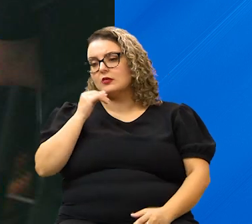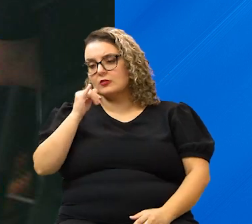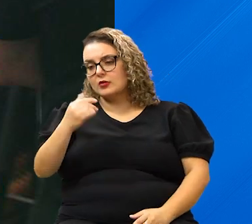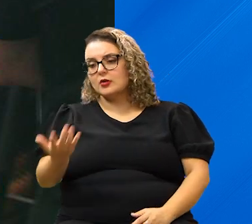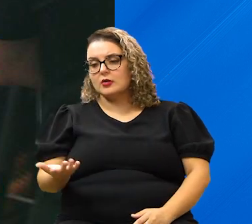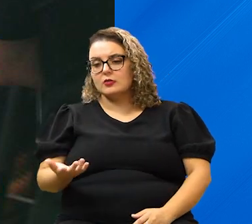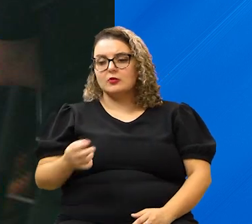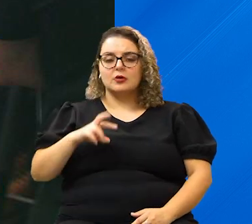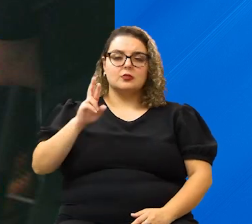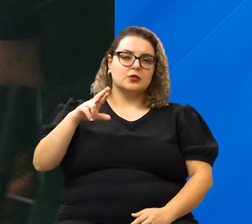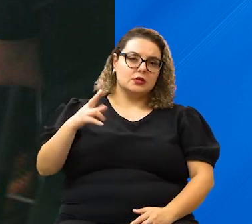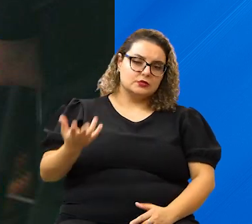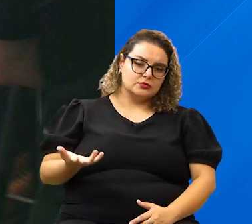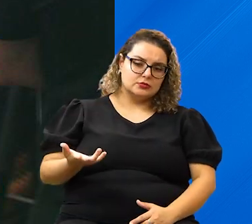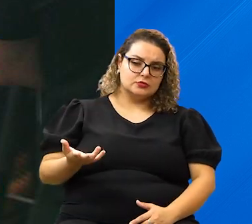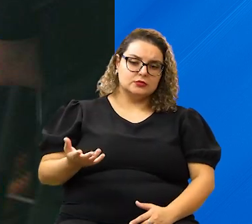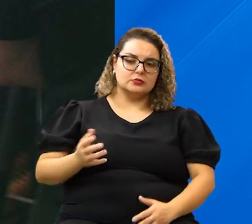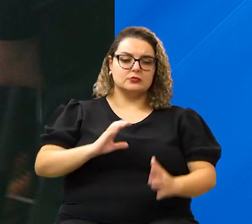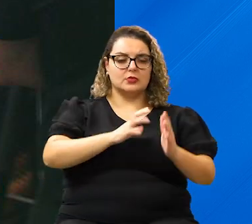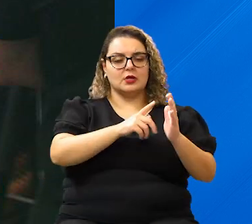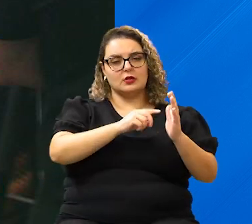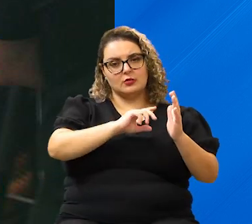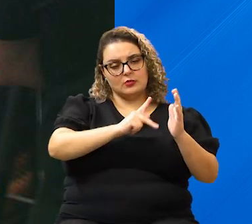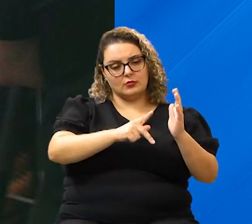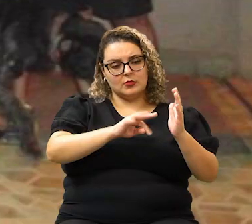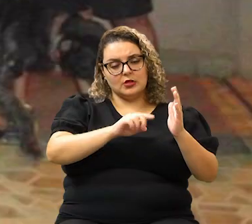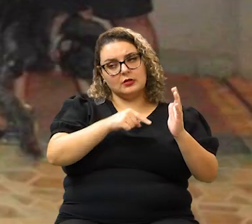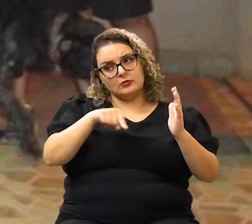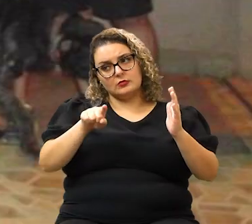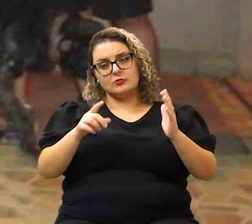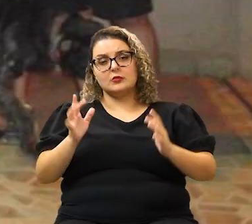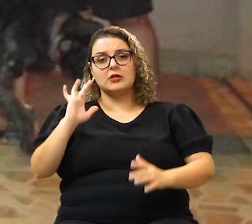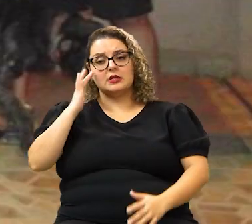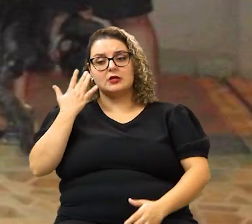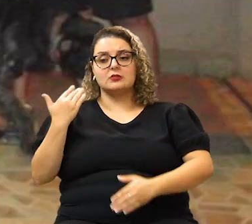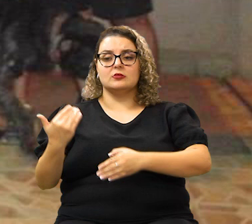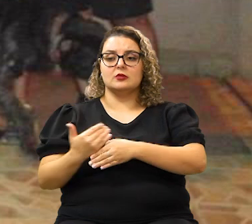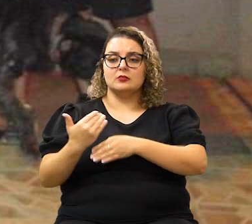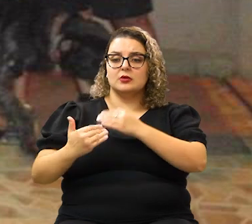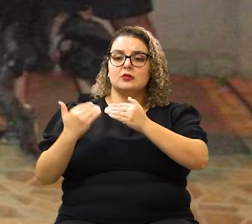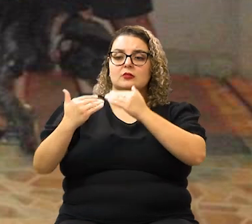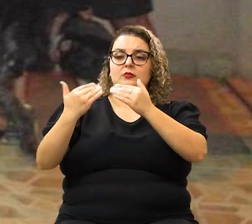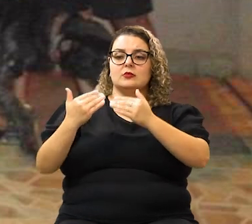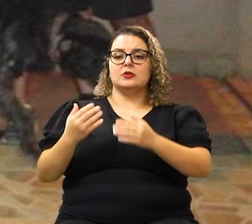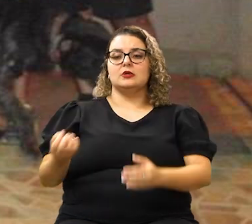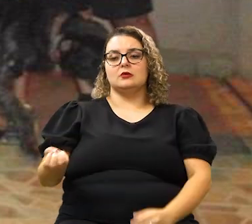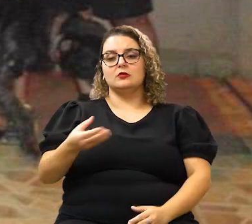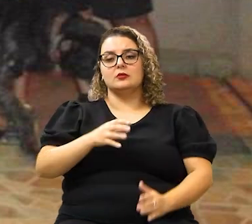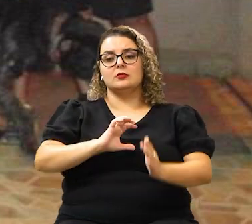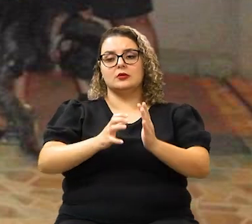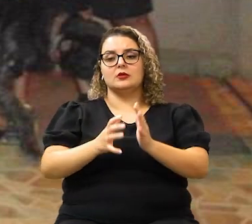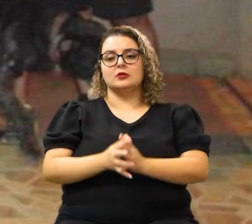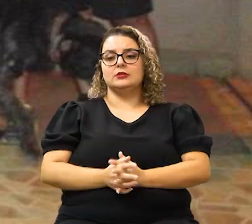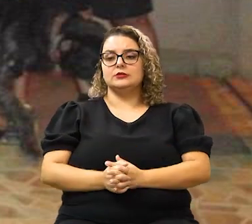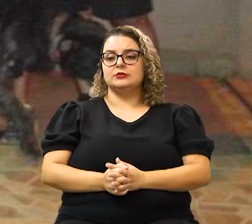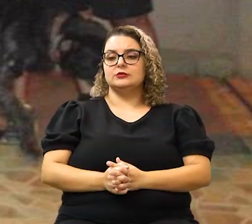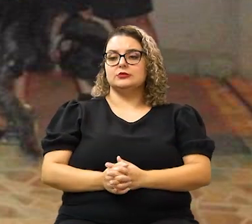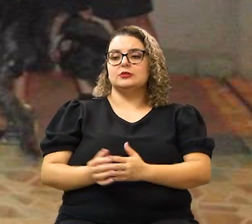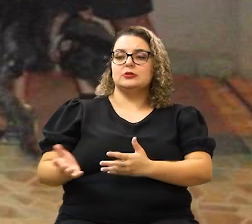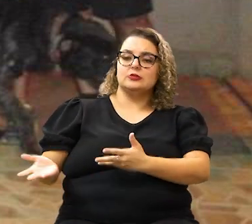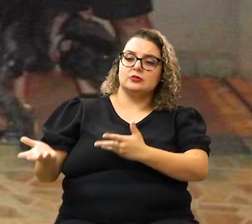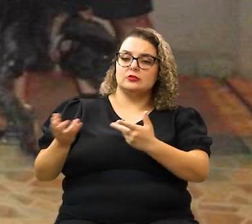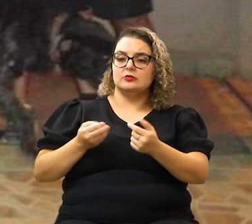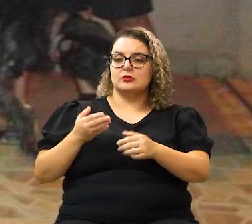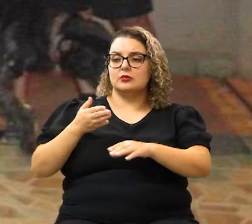saído do PT, mas que ele achava que era importante reconstruir, ter um novo partido, enfim, né? E convidou a gente para filiar no PSOL. E